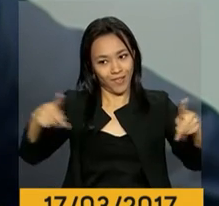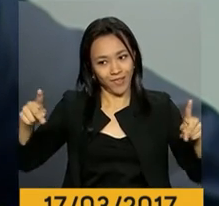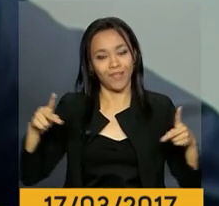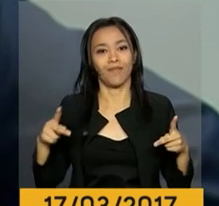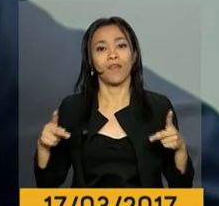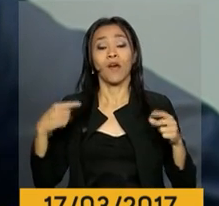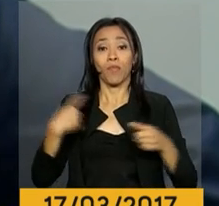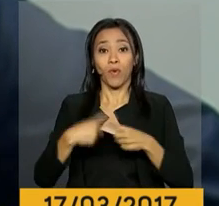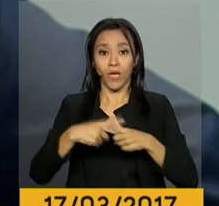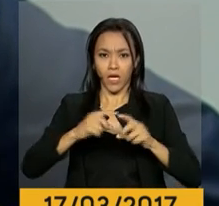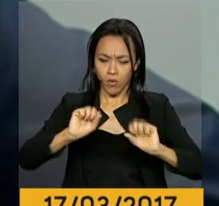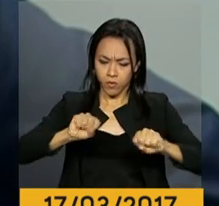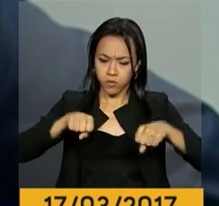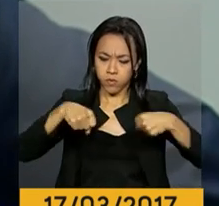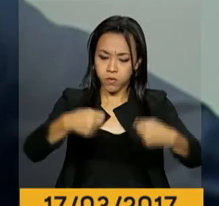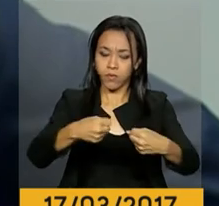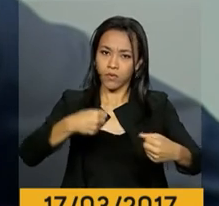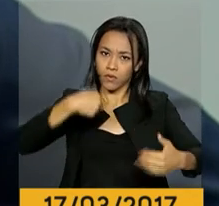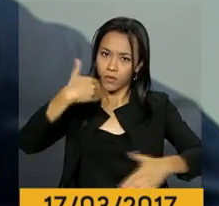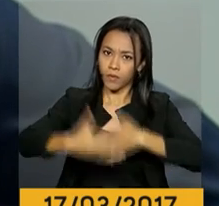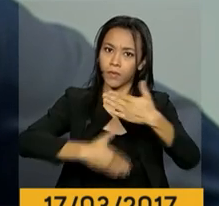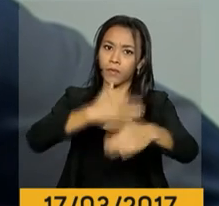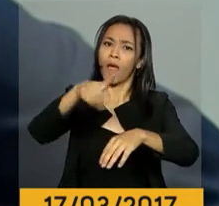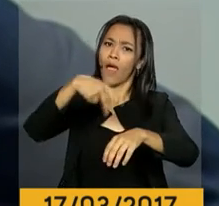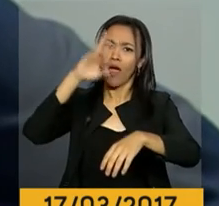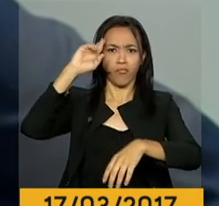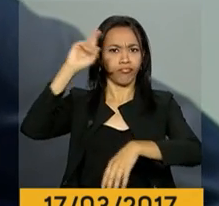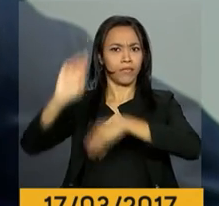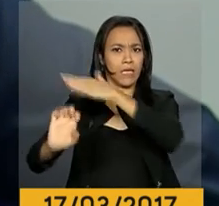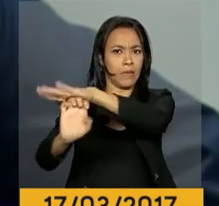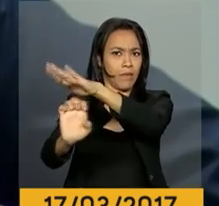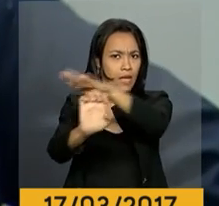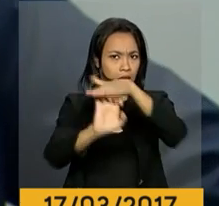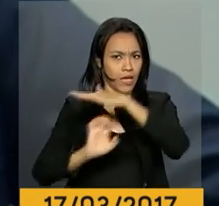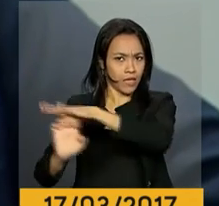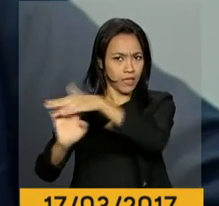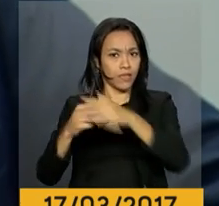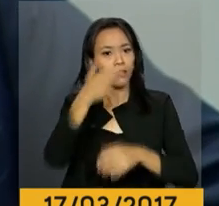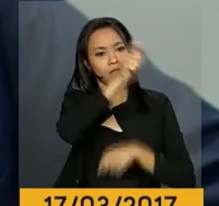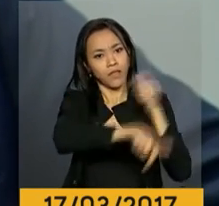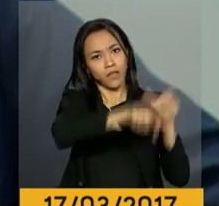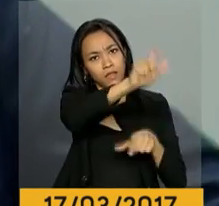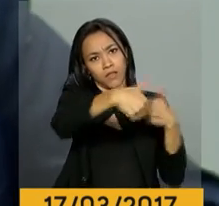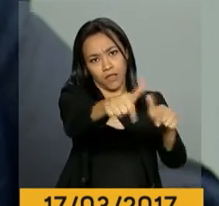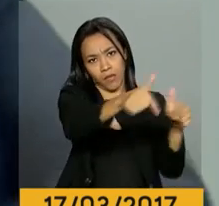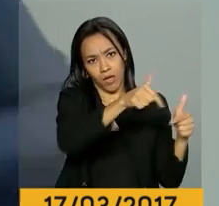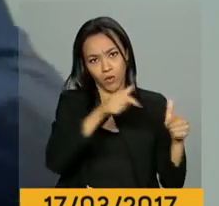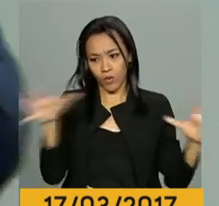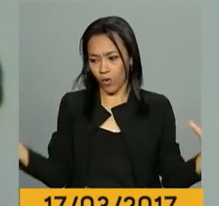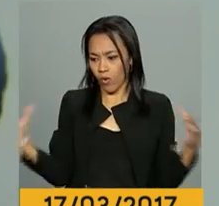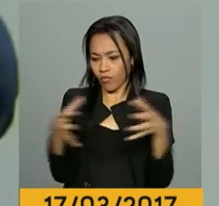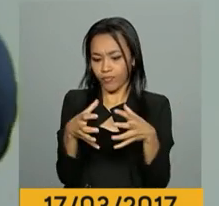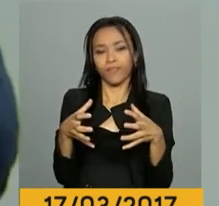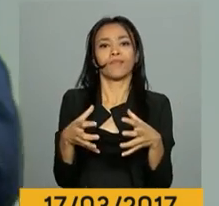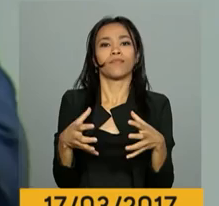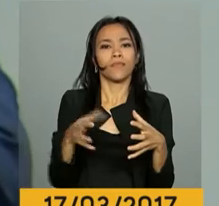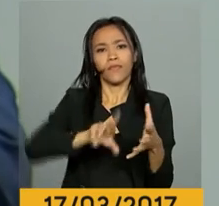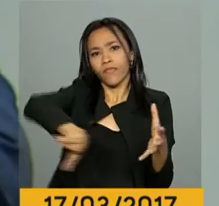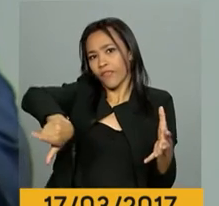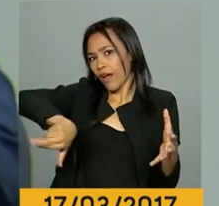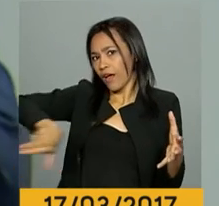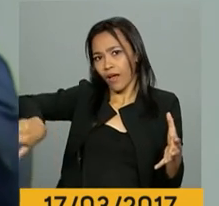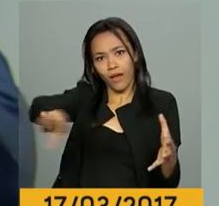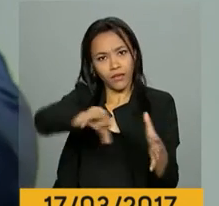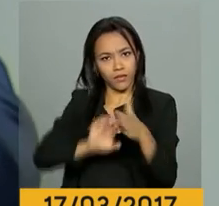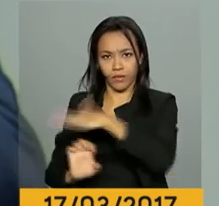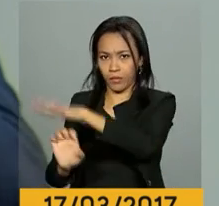da nação são os empresários de um lado e os trabalhadores de outro lado, os empresários os mais variados. Vejam